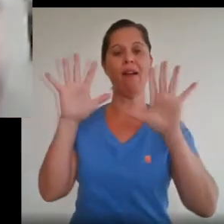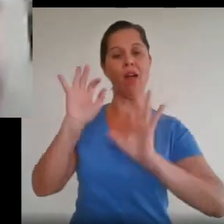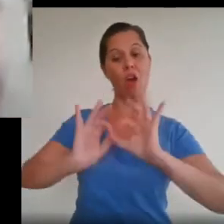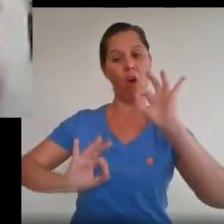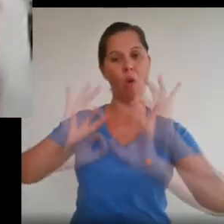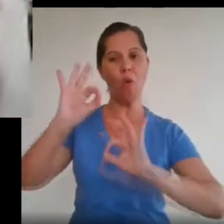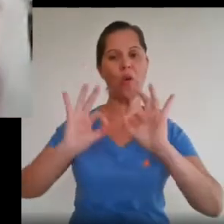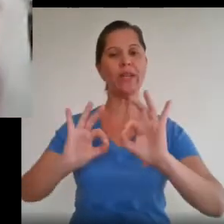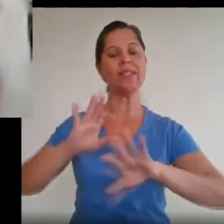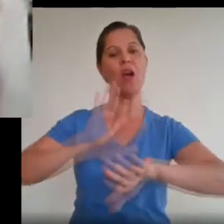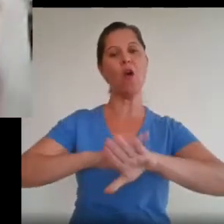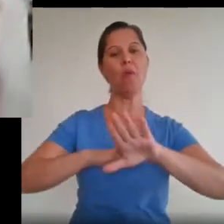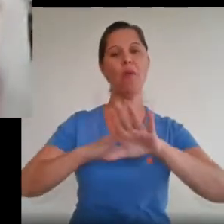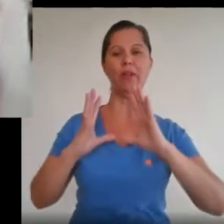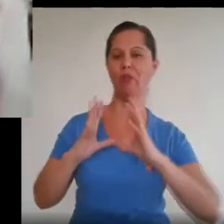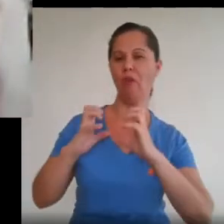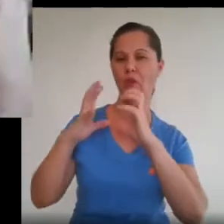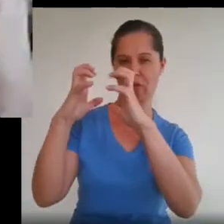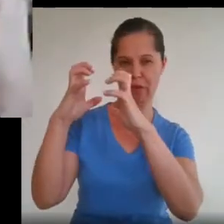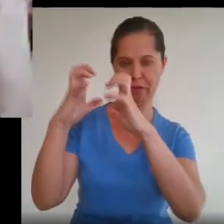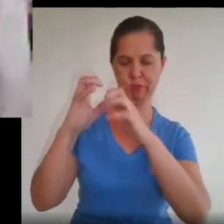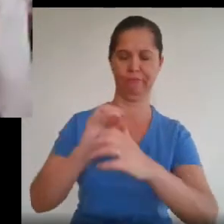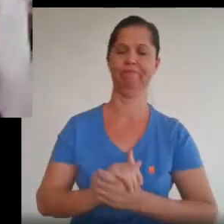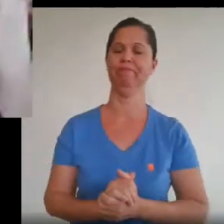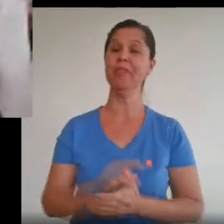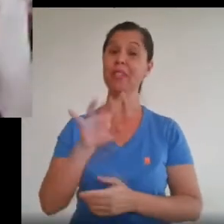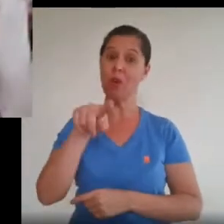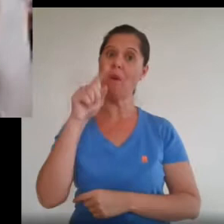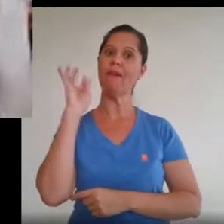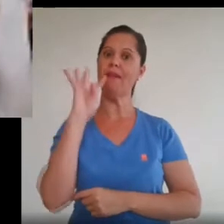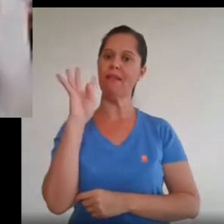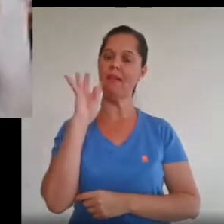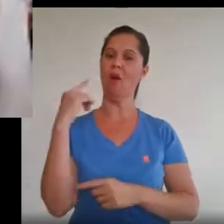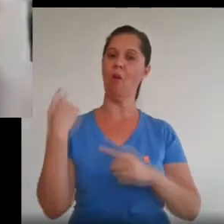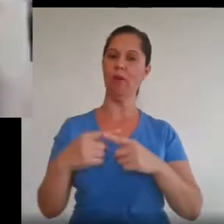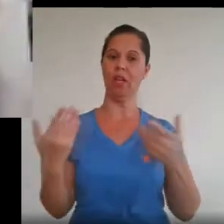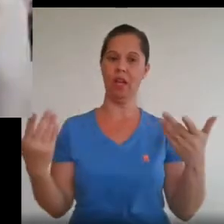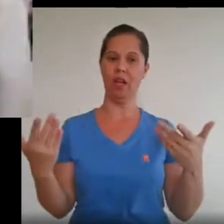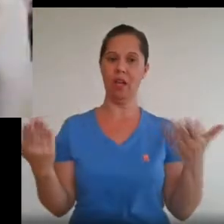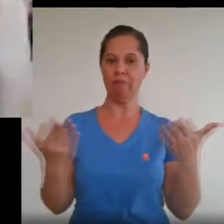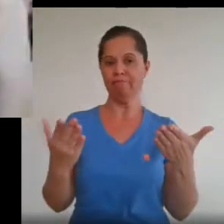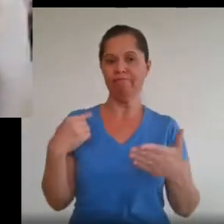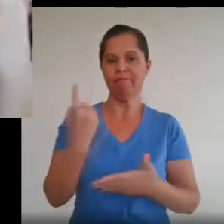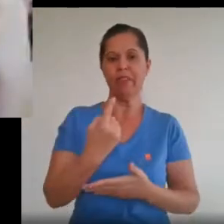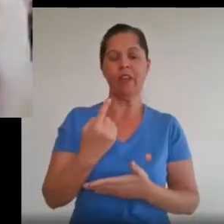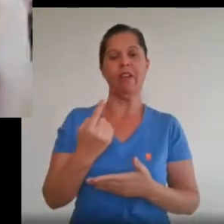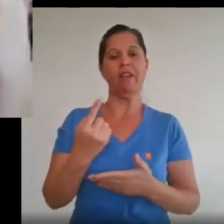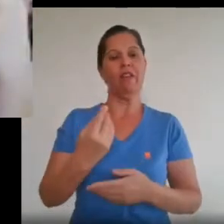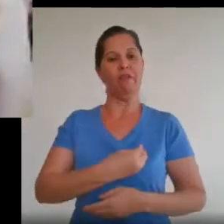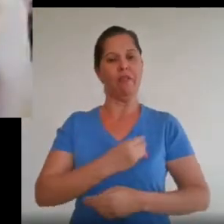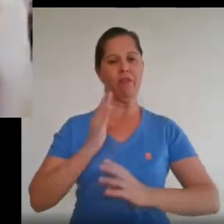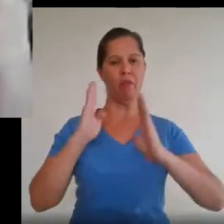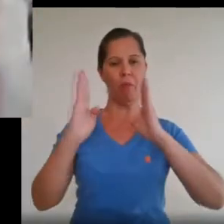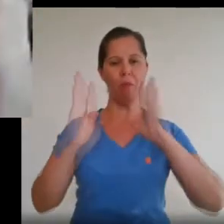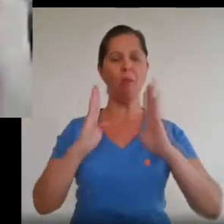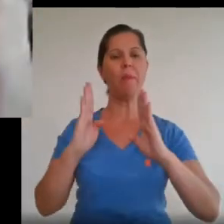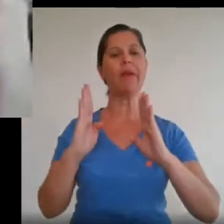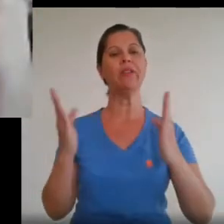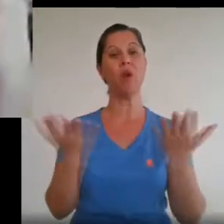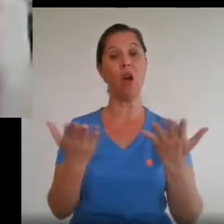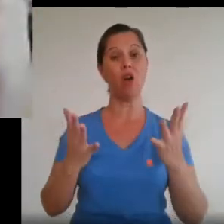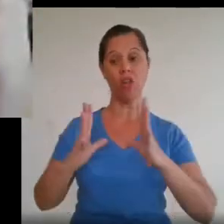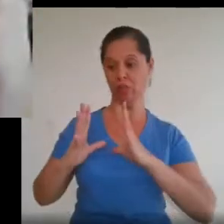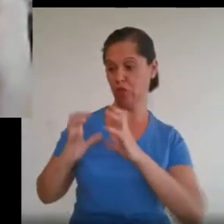momentos de conflito. E olha que bacana, né? A gente está num momento que, infelizmente, a